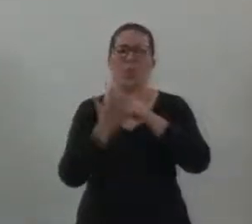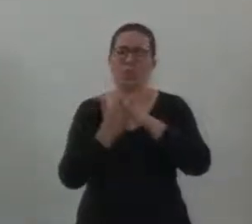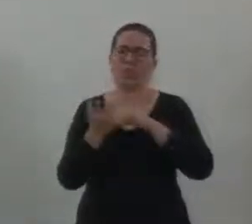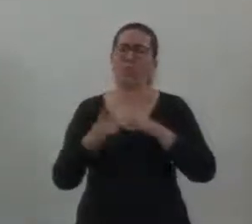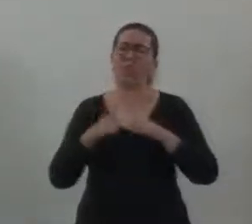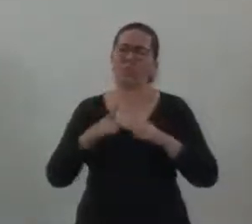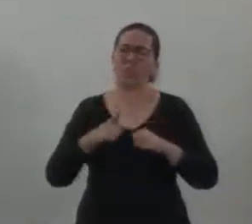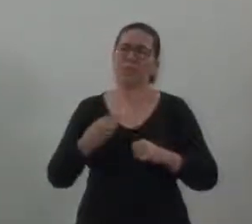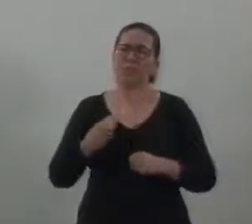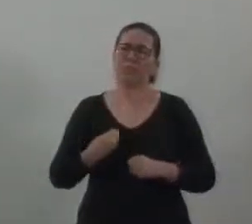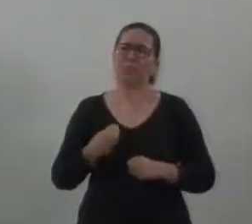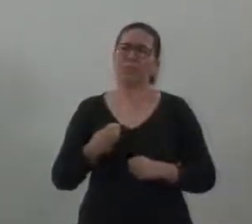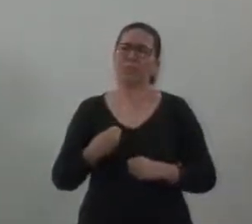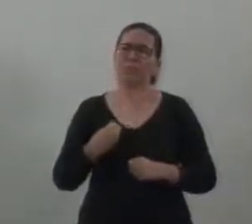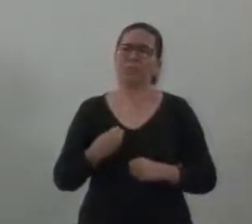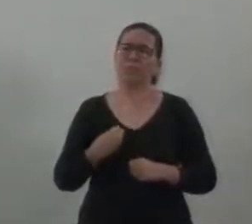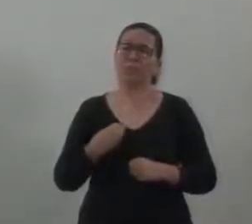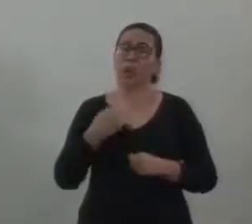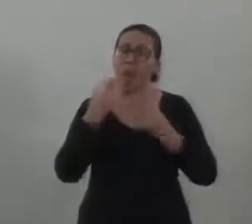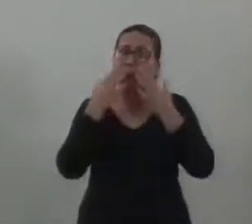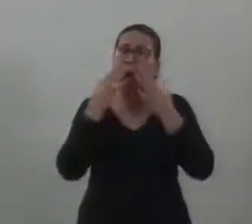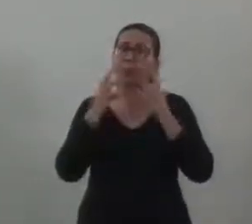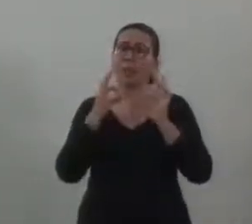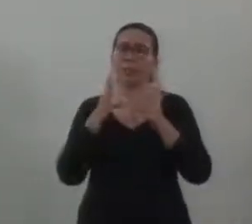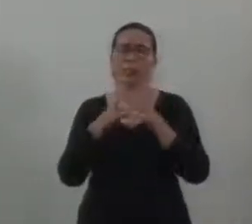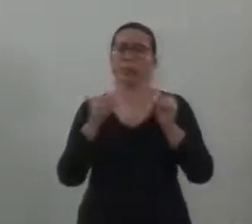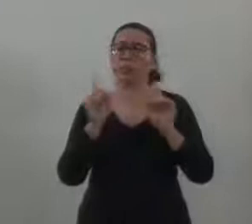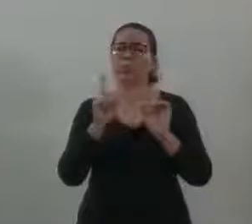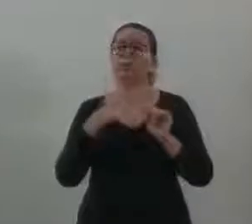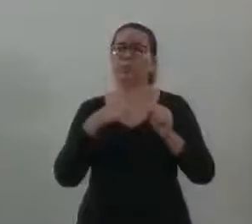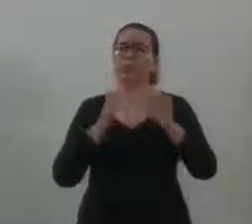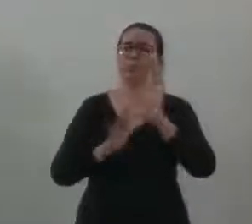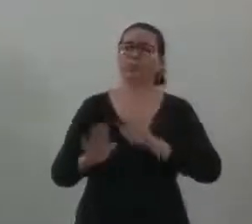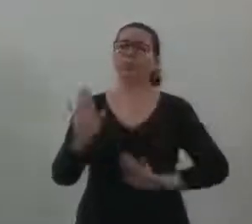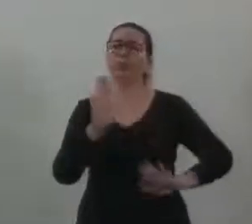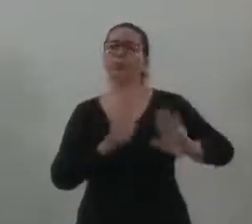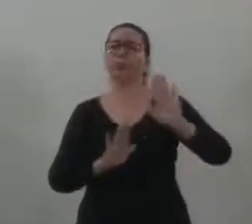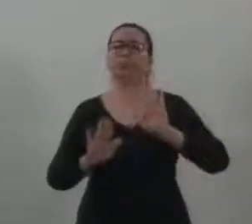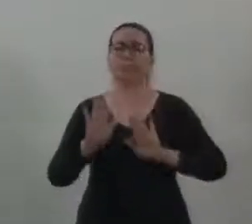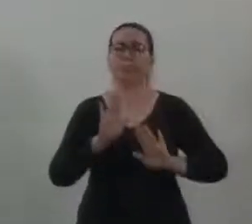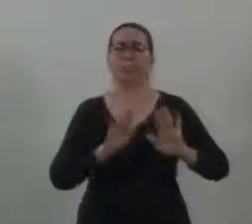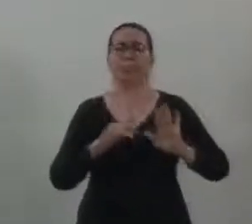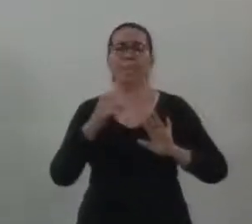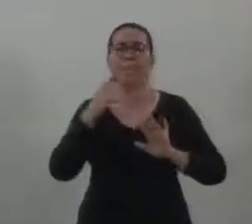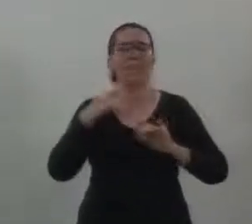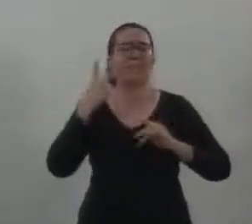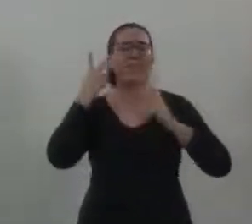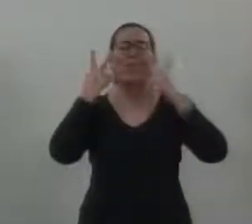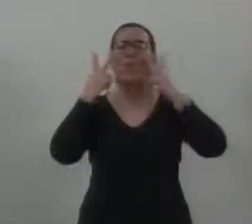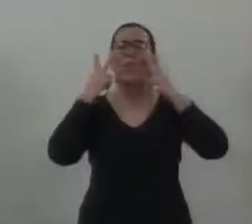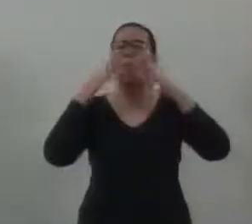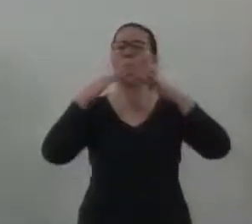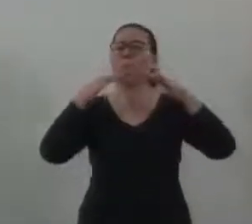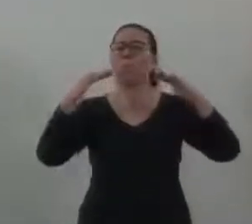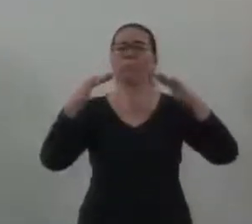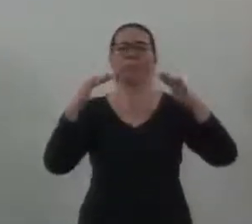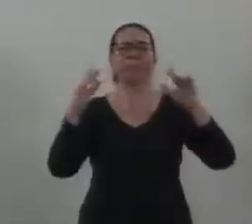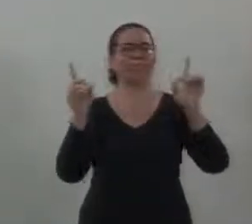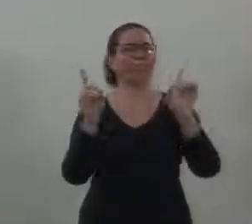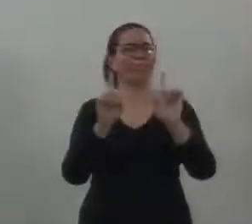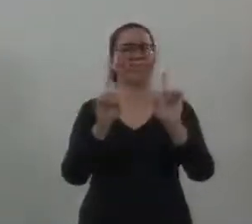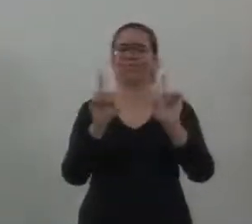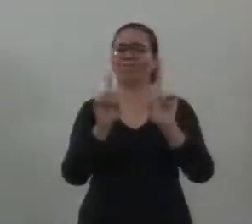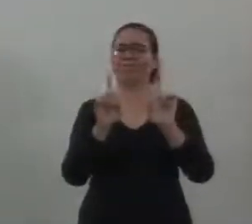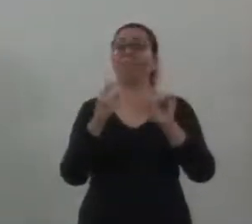é um momento de atenção, não é? Nós estamos longe da tranquilidade. É importante a gente